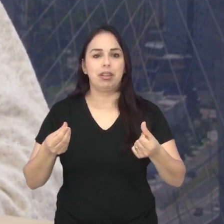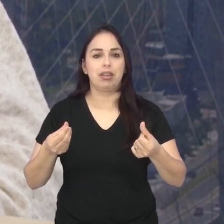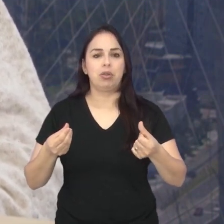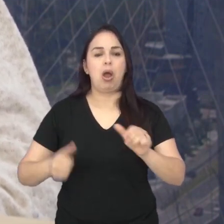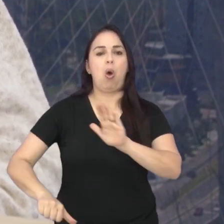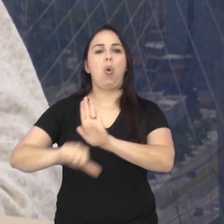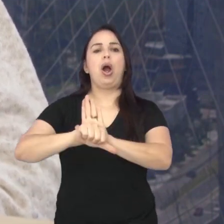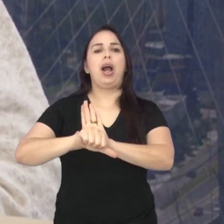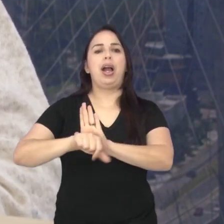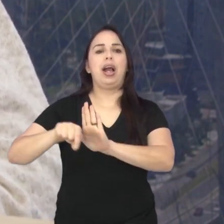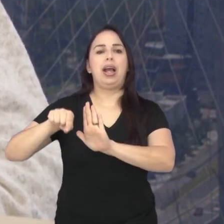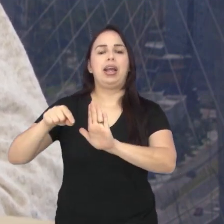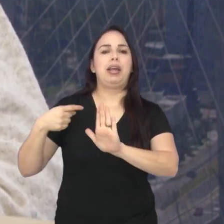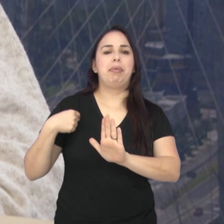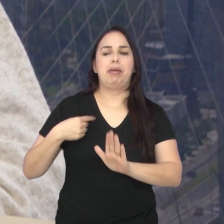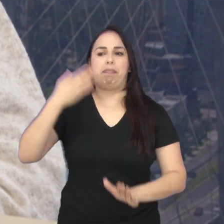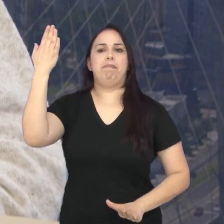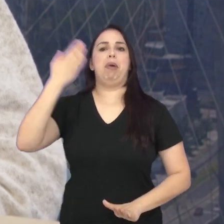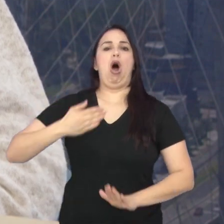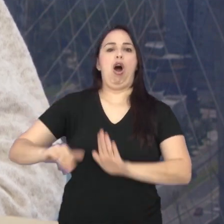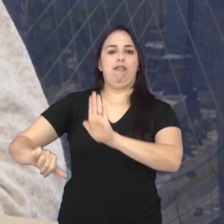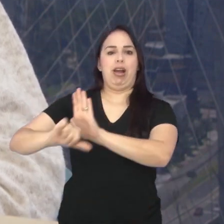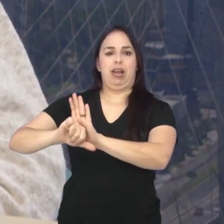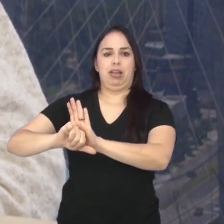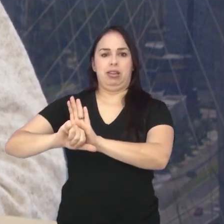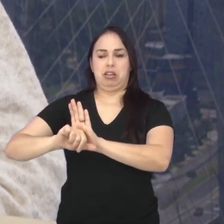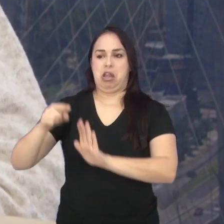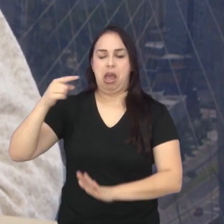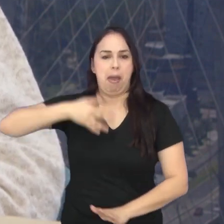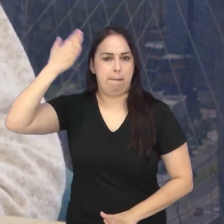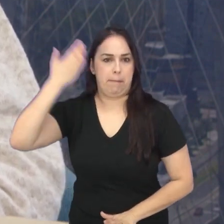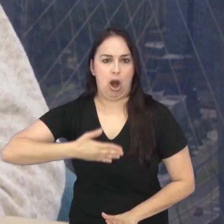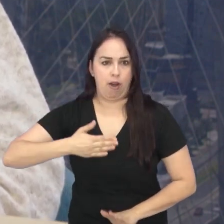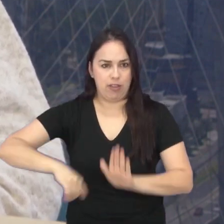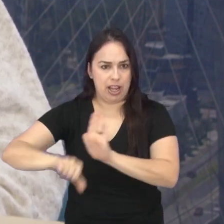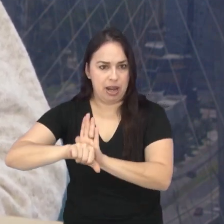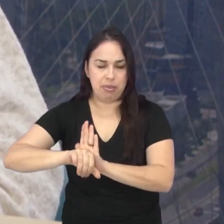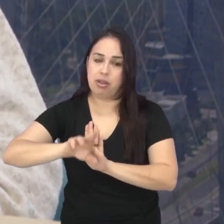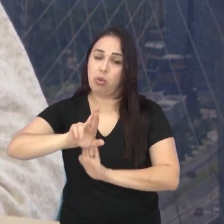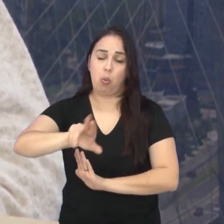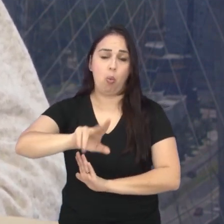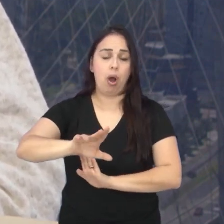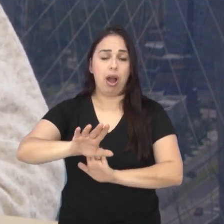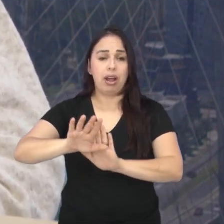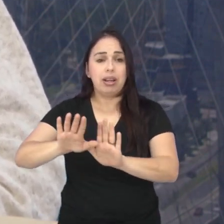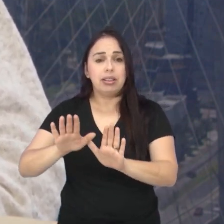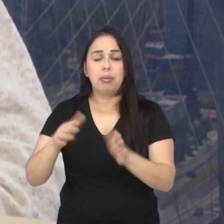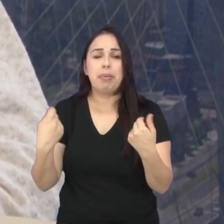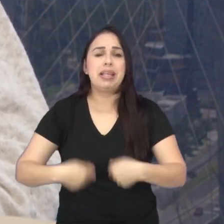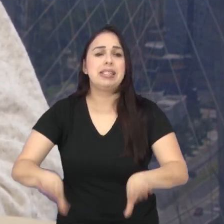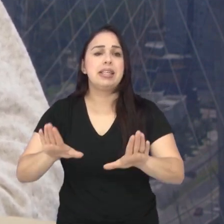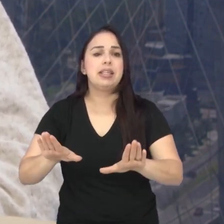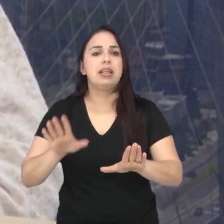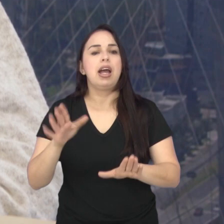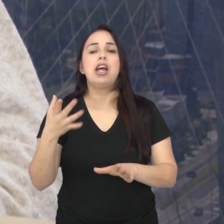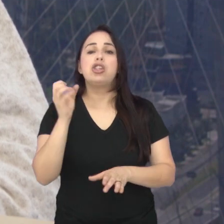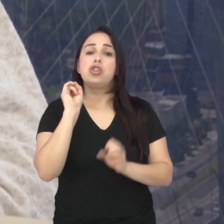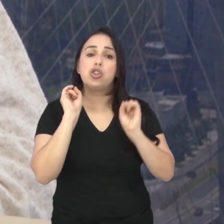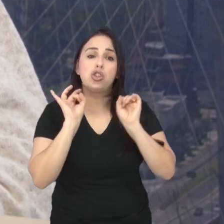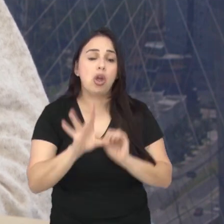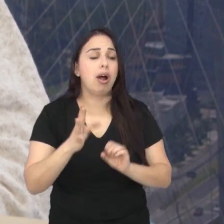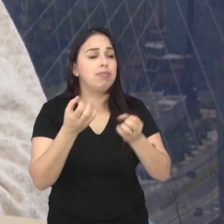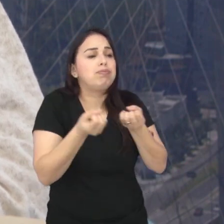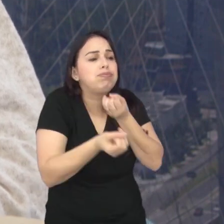crime, entende? Elas não têm essa carga de provar que houve um crime. Não, elas têm apenas a necessidade de